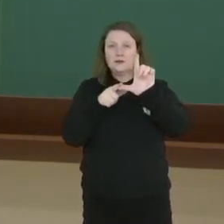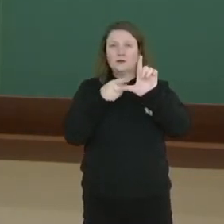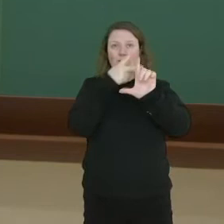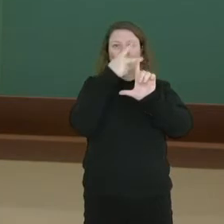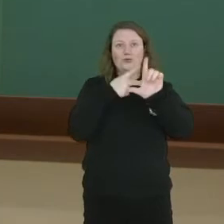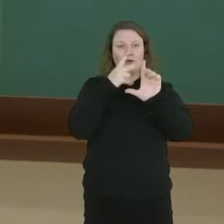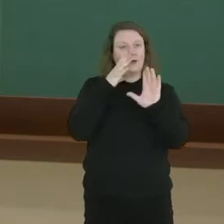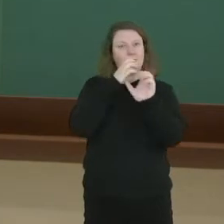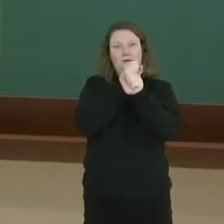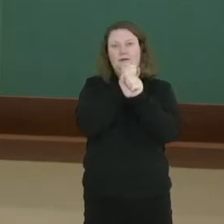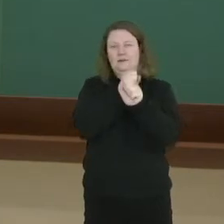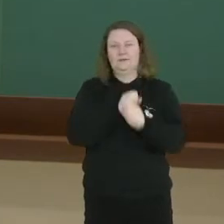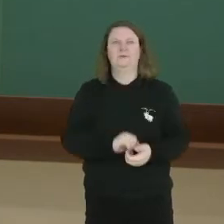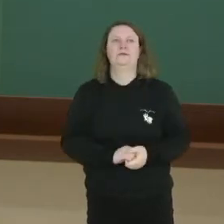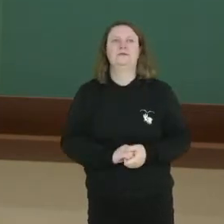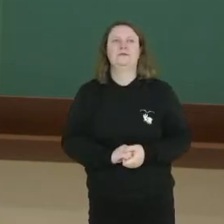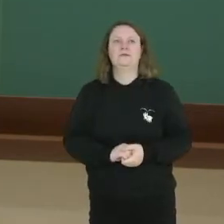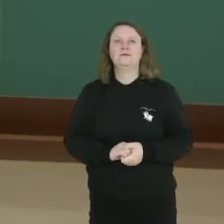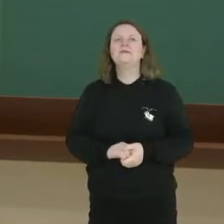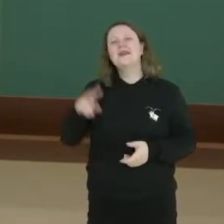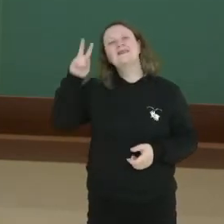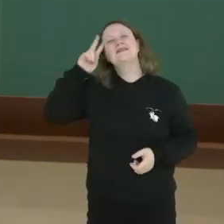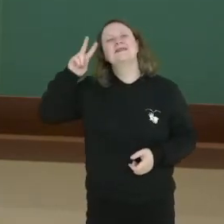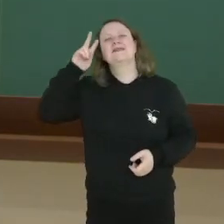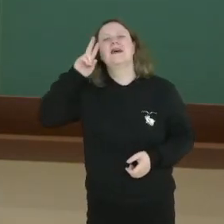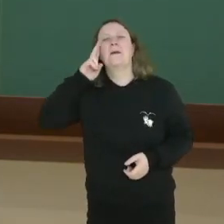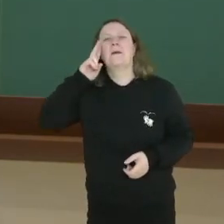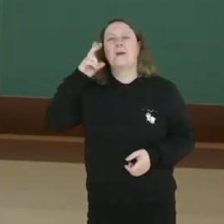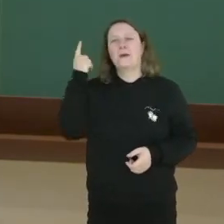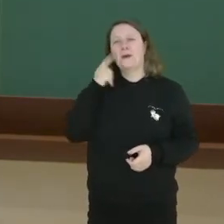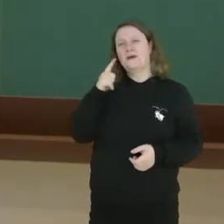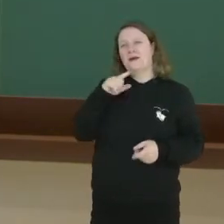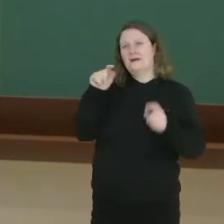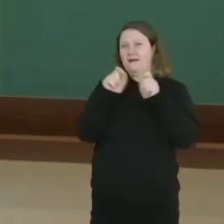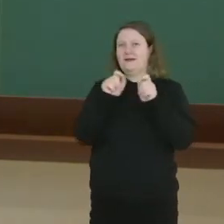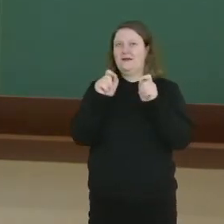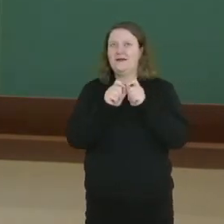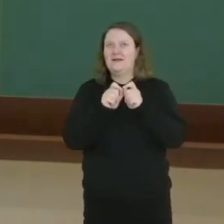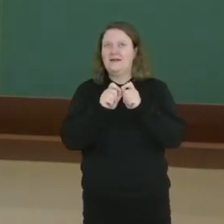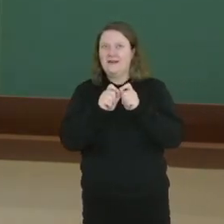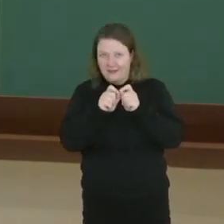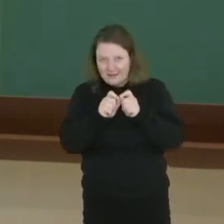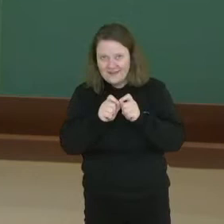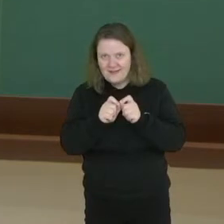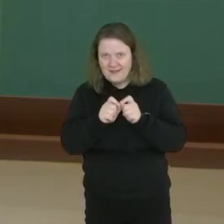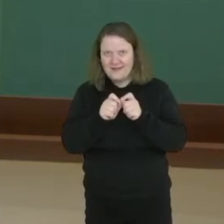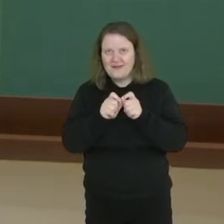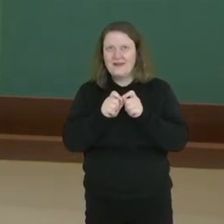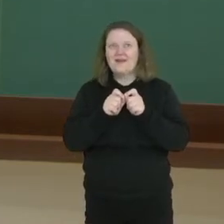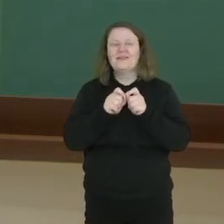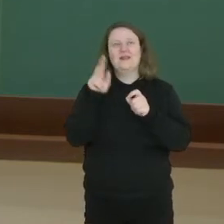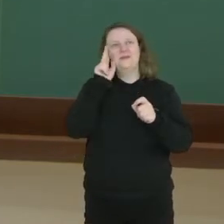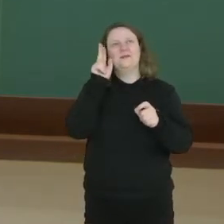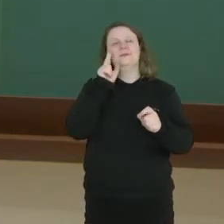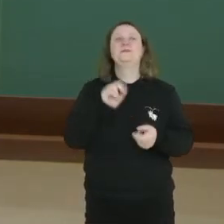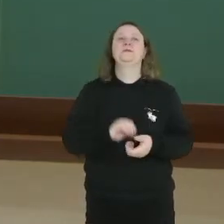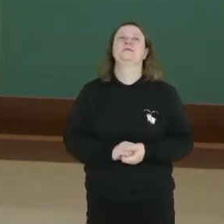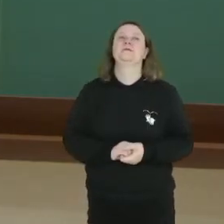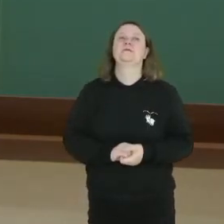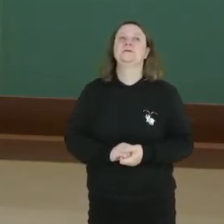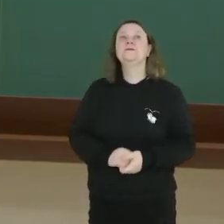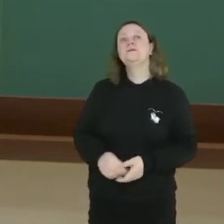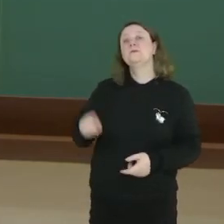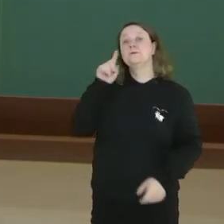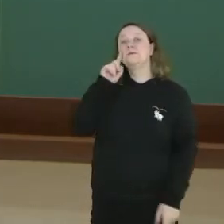se dá? Você lembra? Consegue escrever sozinho? Que eu acabei de falar, né? Sabe escrever? Então, olha lá,